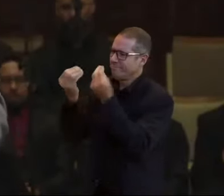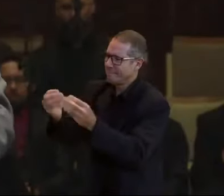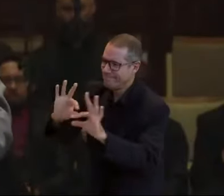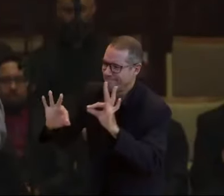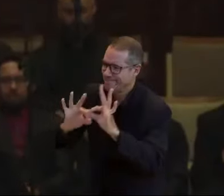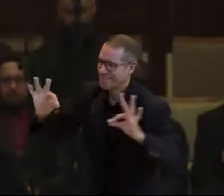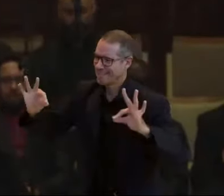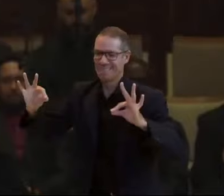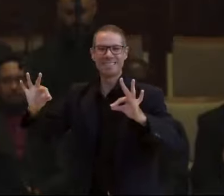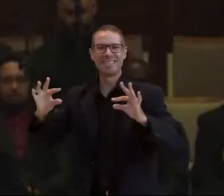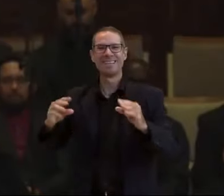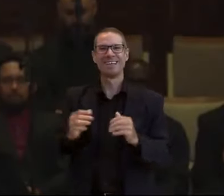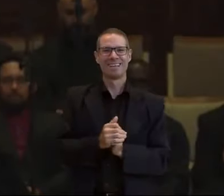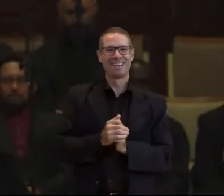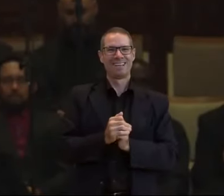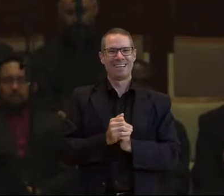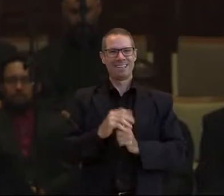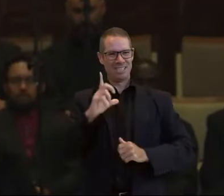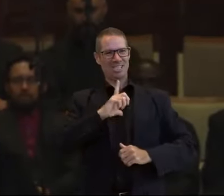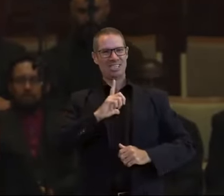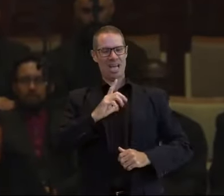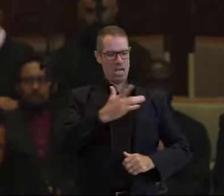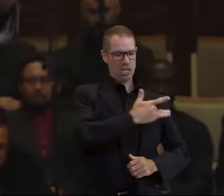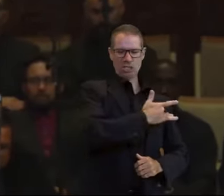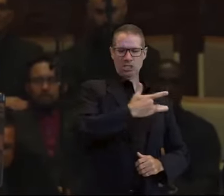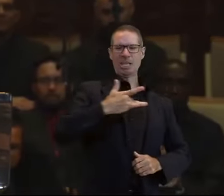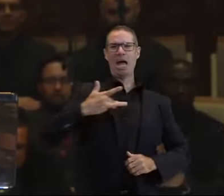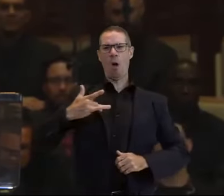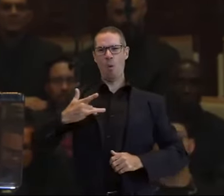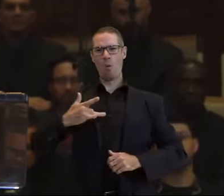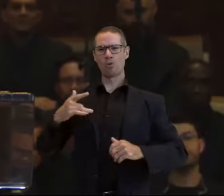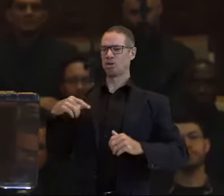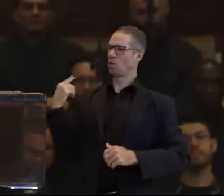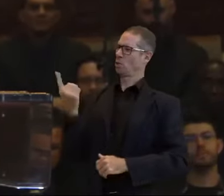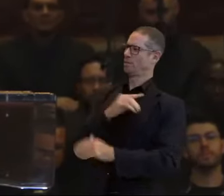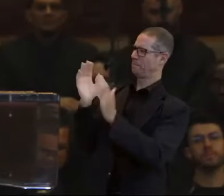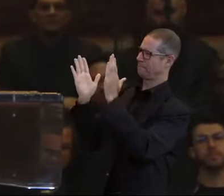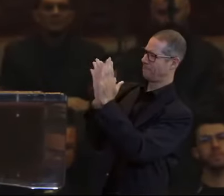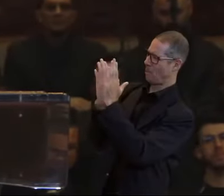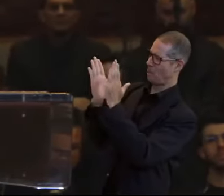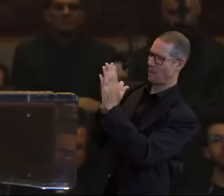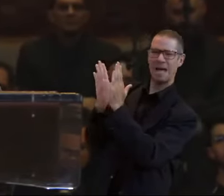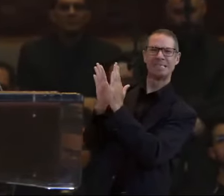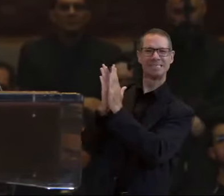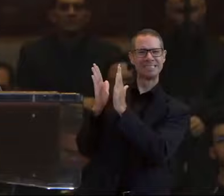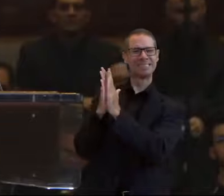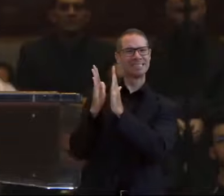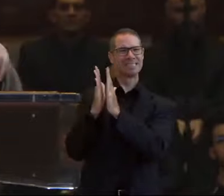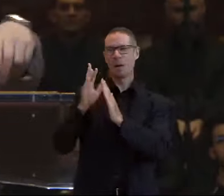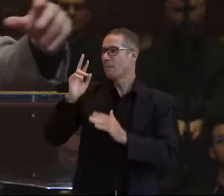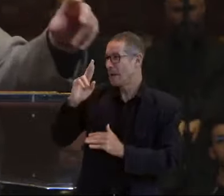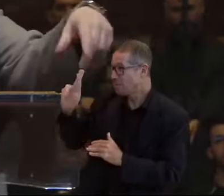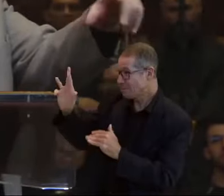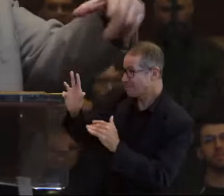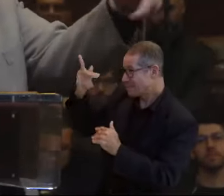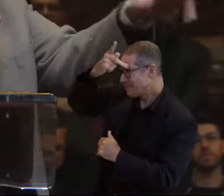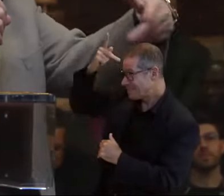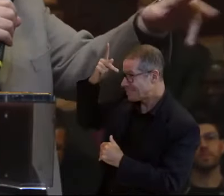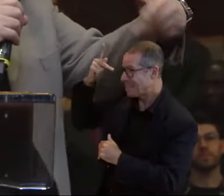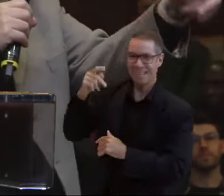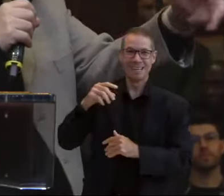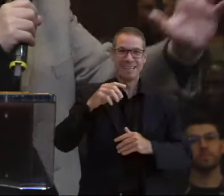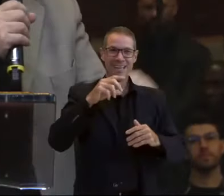presente. E aí dentro tinha saúde. É a nossa oração para com o Senhor. Cada uma